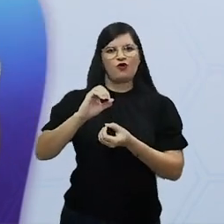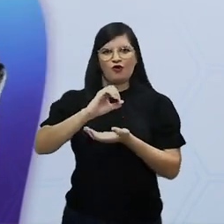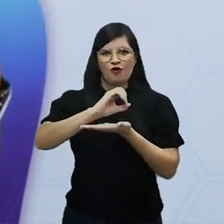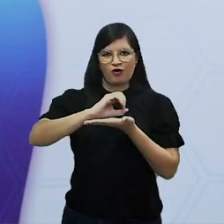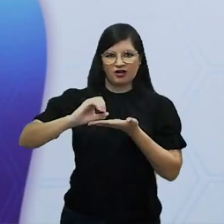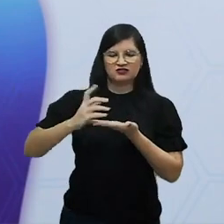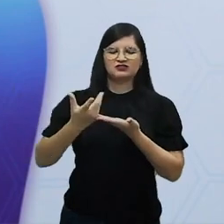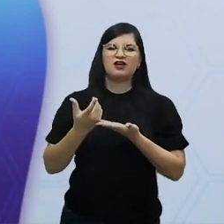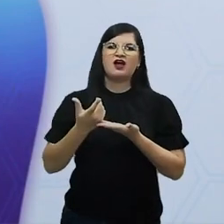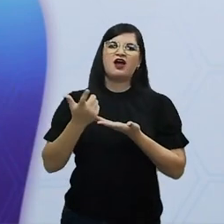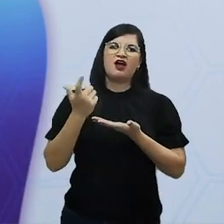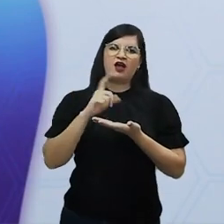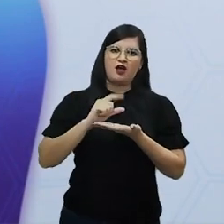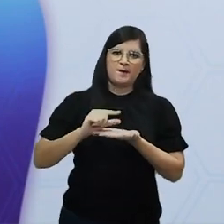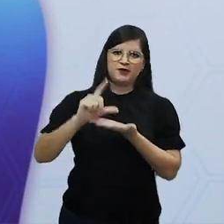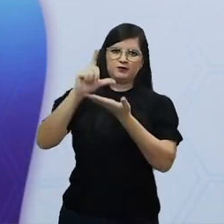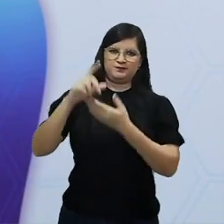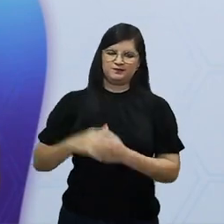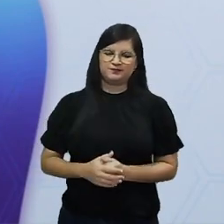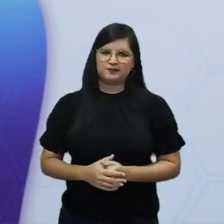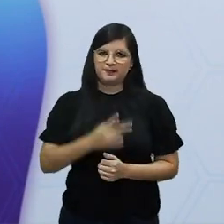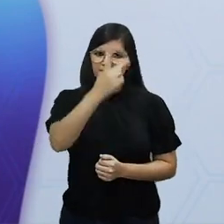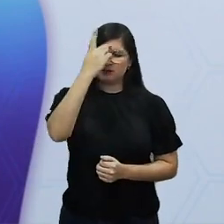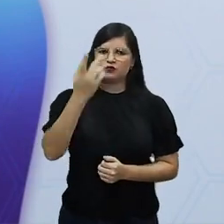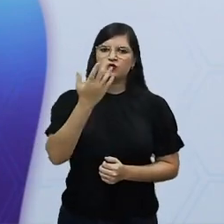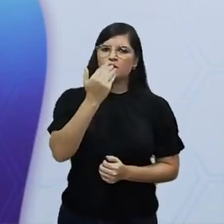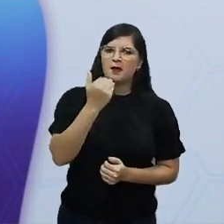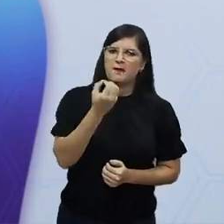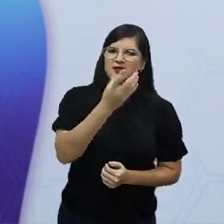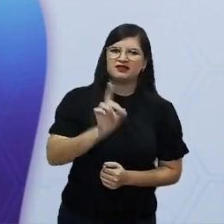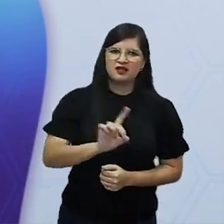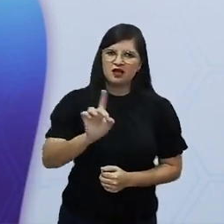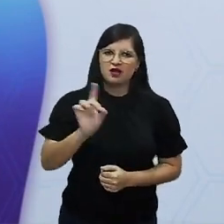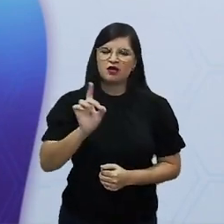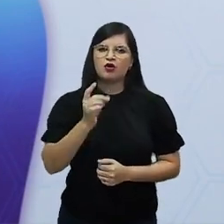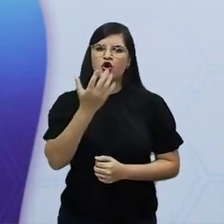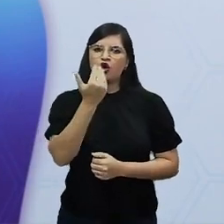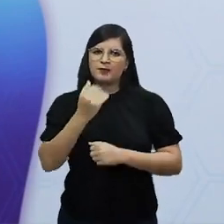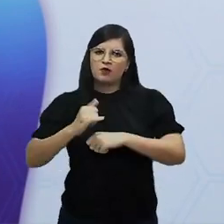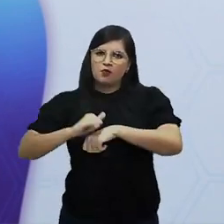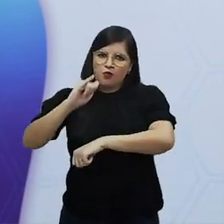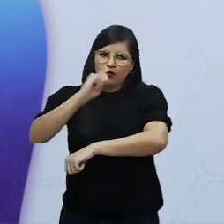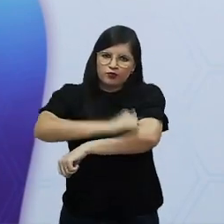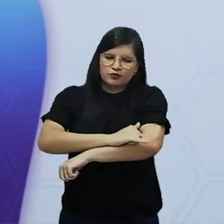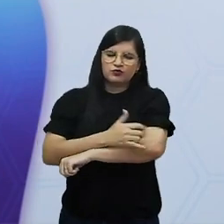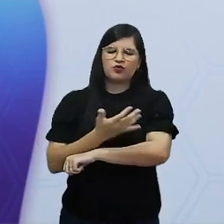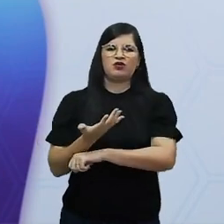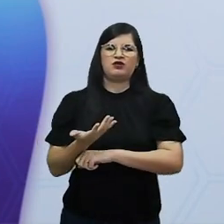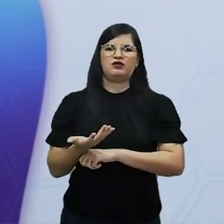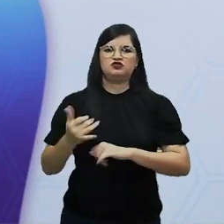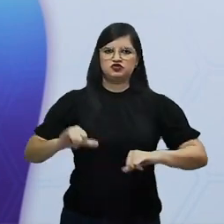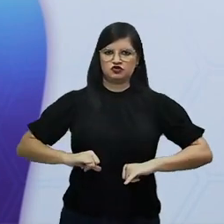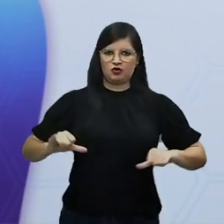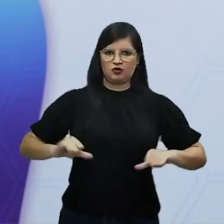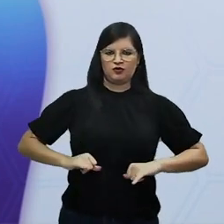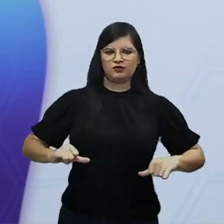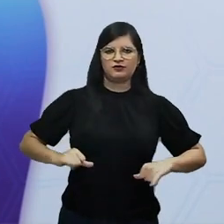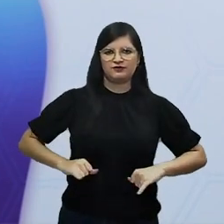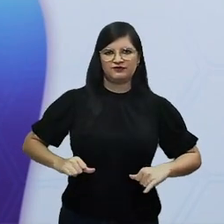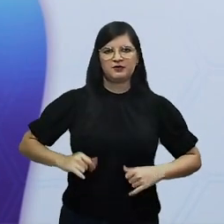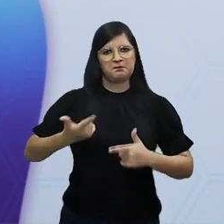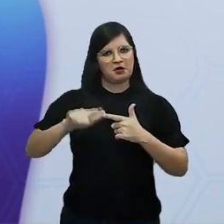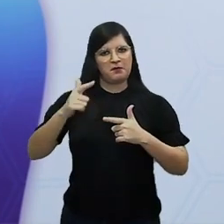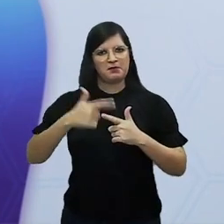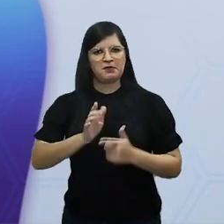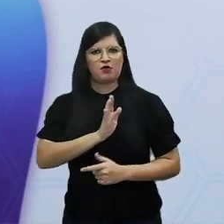Então, pessoas que não se alimentam bem, comem comida gordurosa, tendem a sofrer um pouco mais de